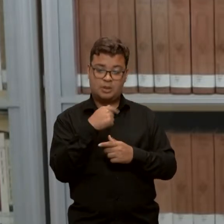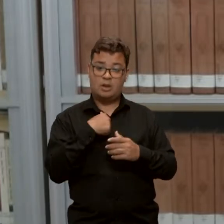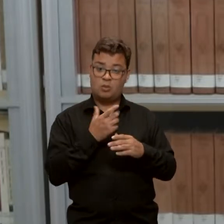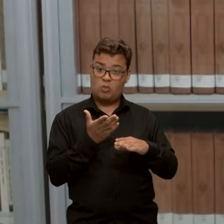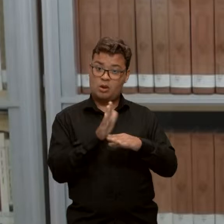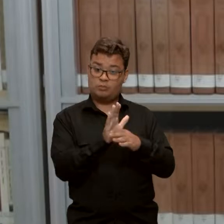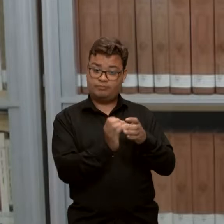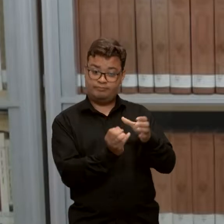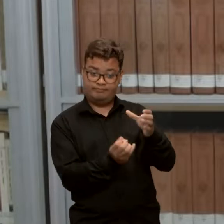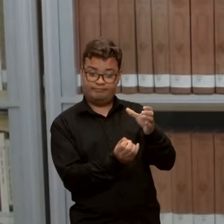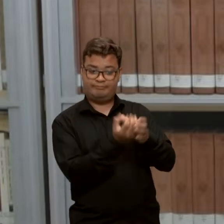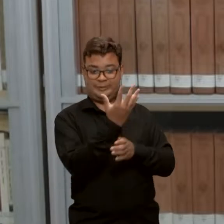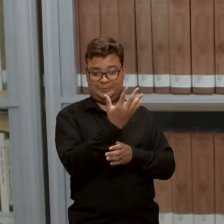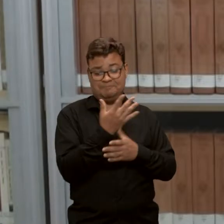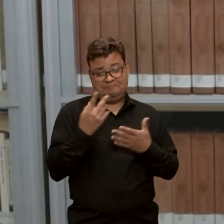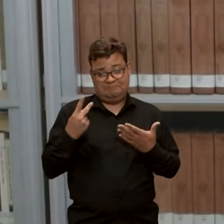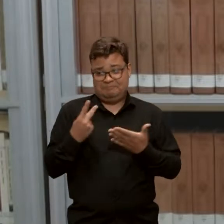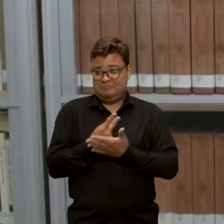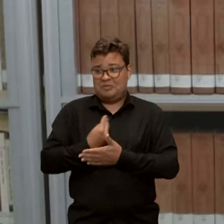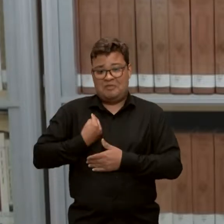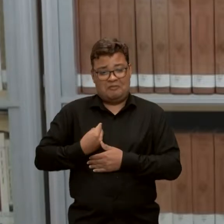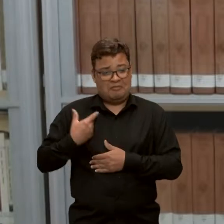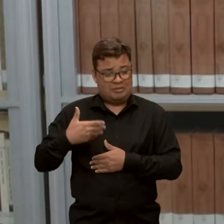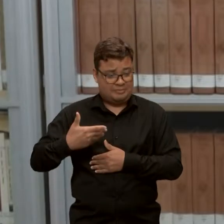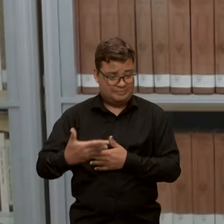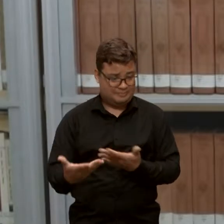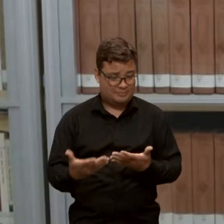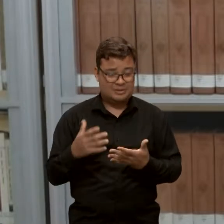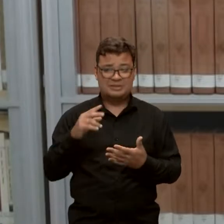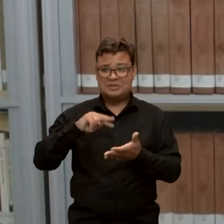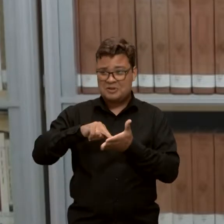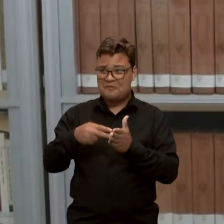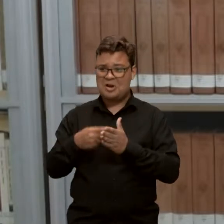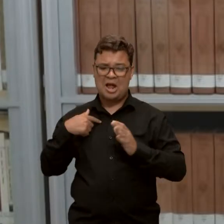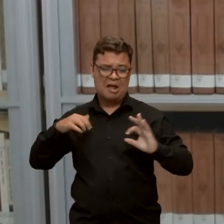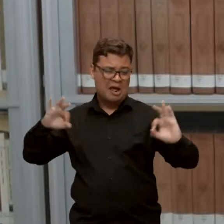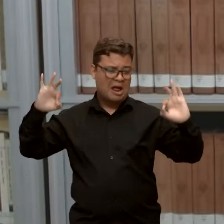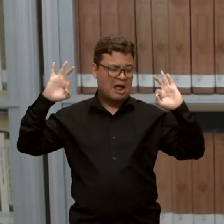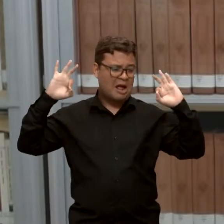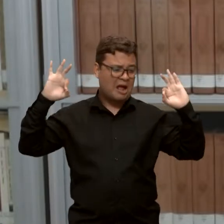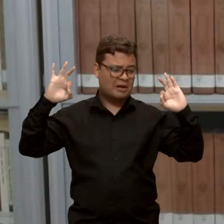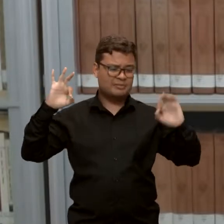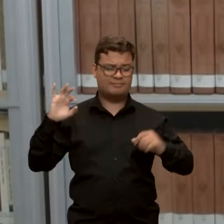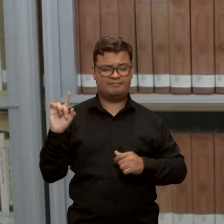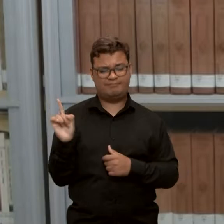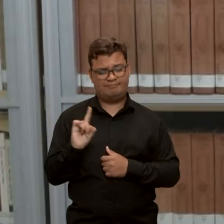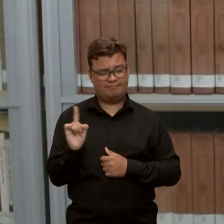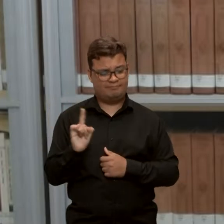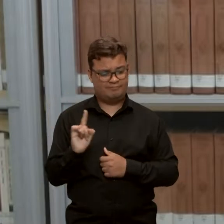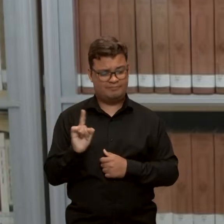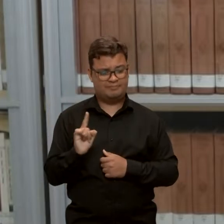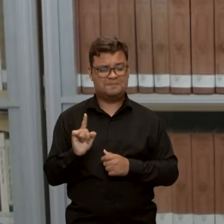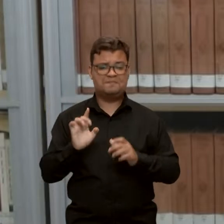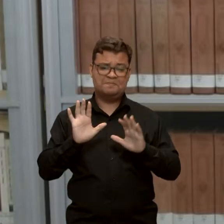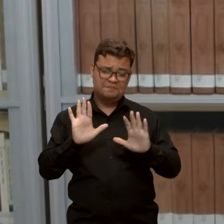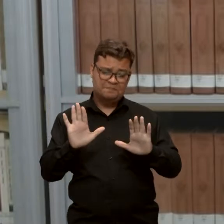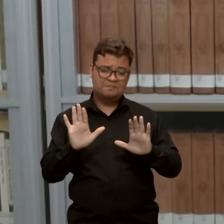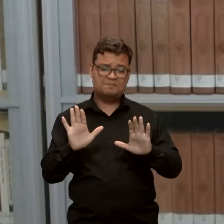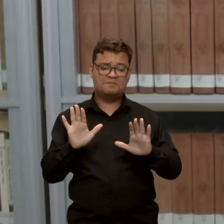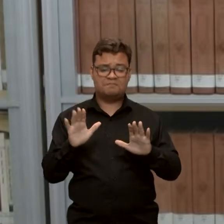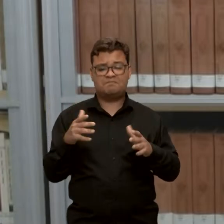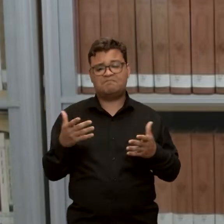as circunstâncias da vida. Você não é uma pessoa formidável, você às vezes é colocado num lugar